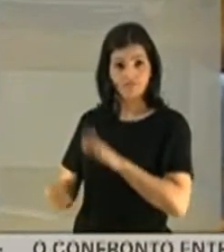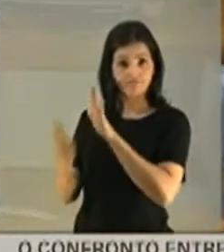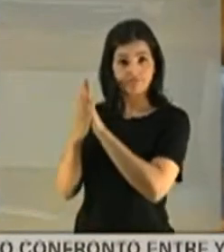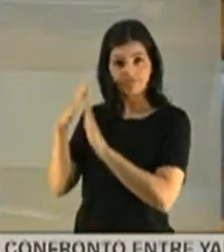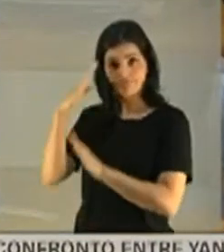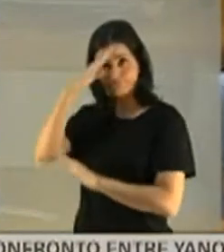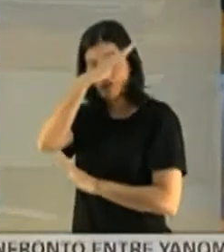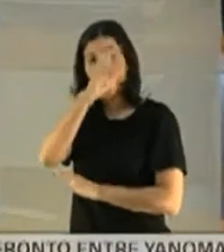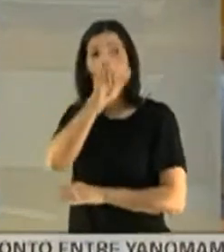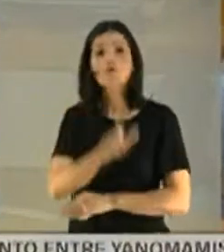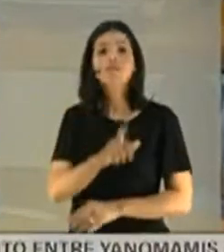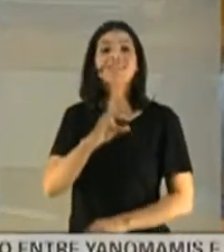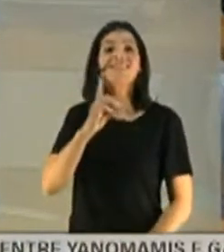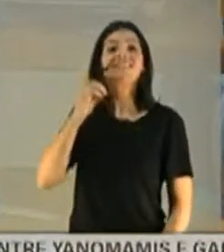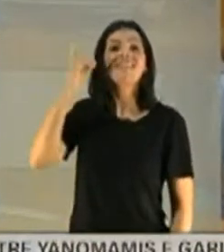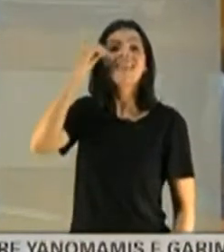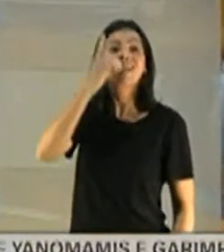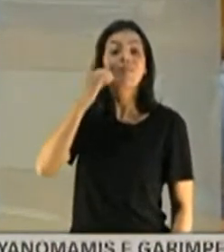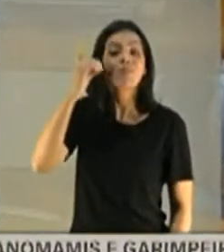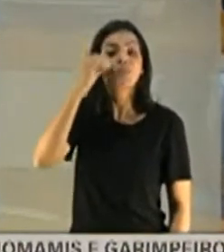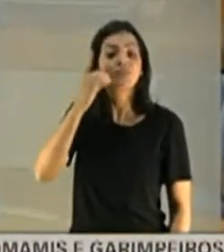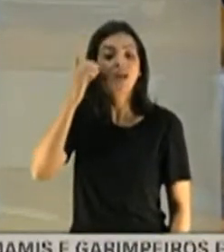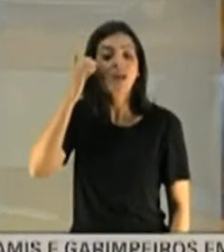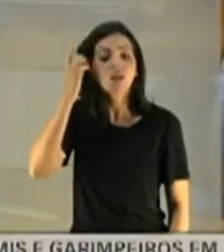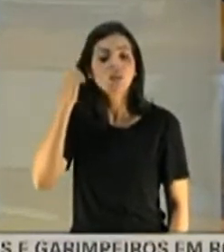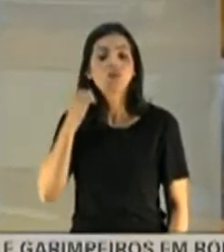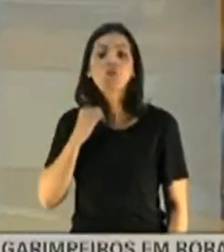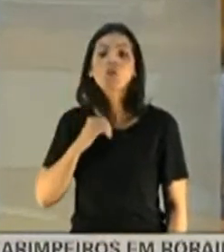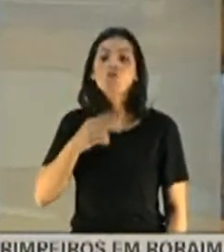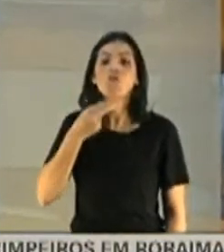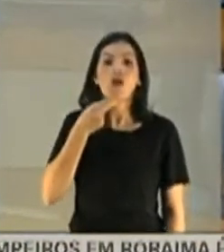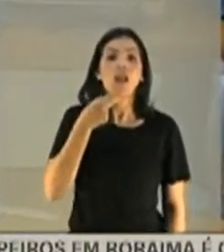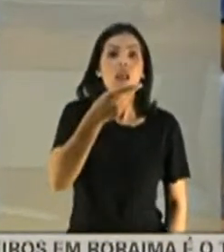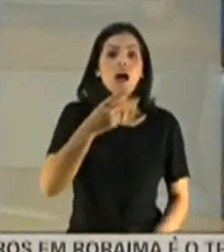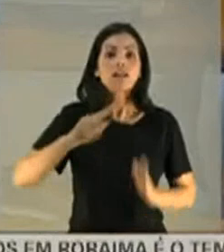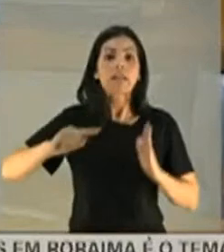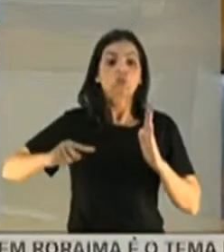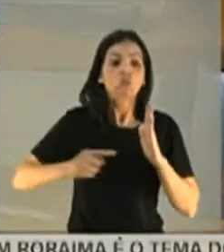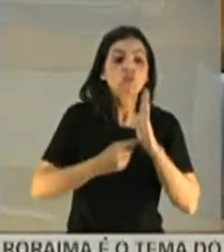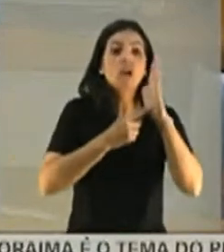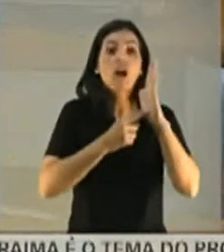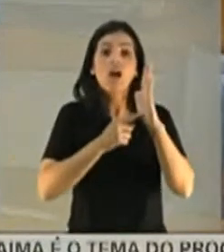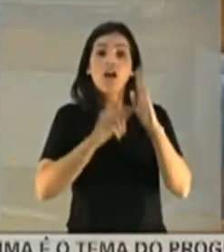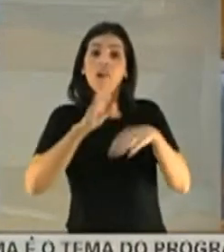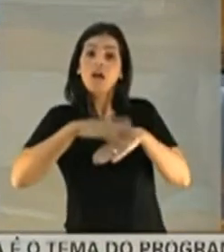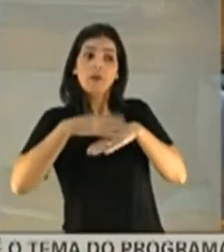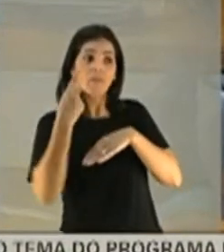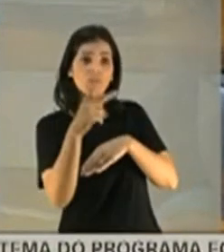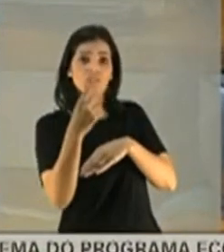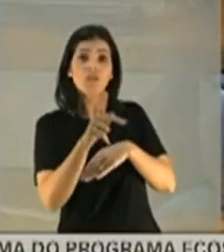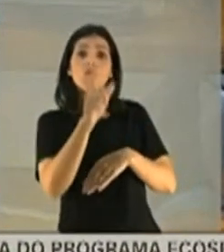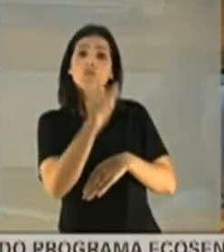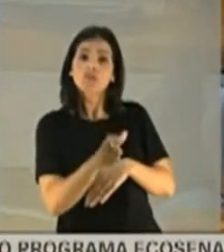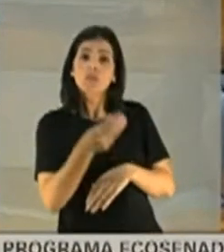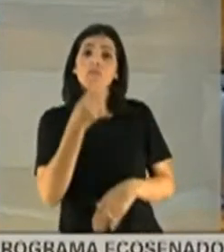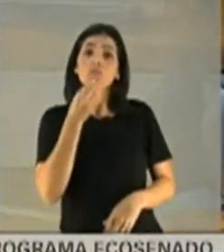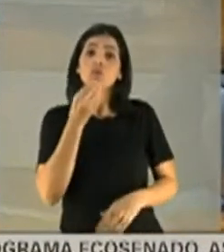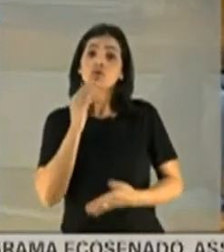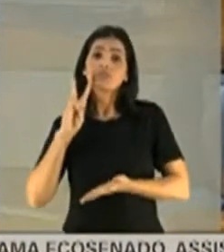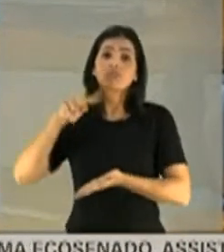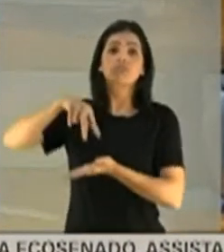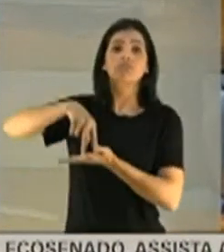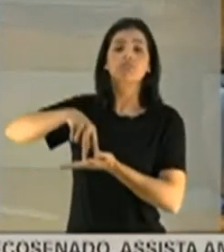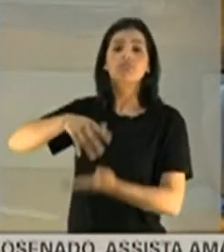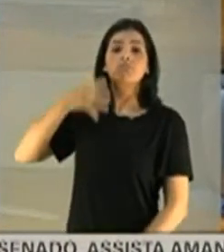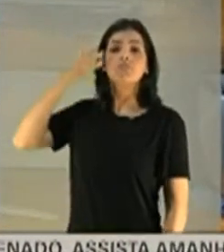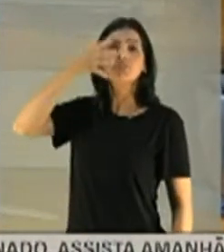senhor como parlamentar, falar, denunciar, por que o senhor não foi na tribuna